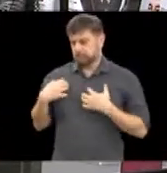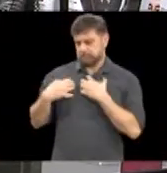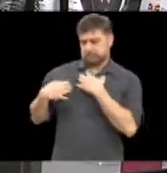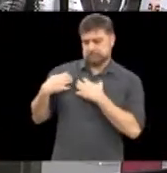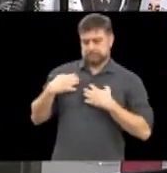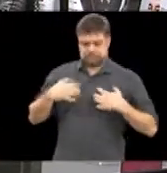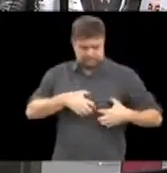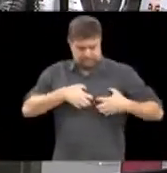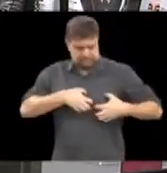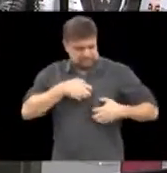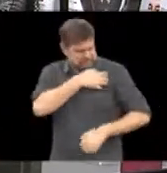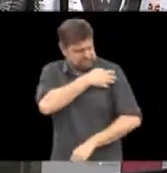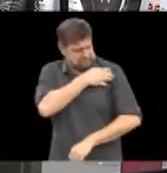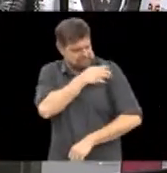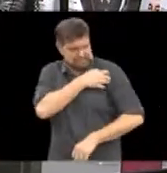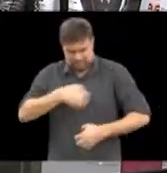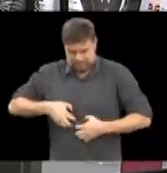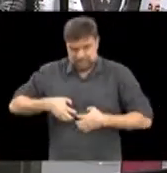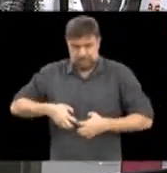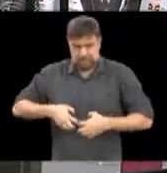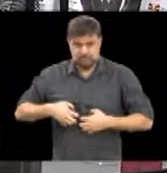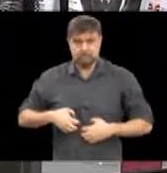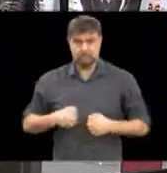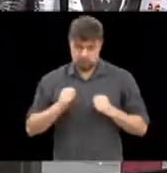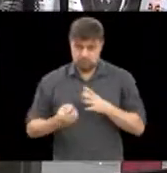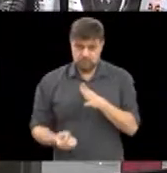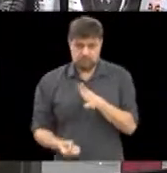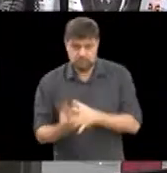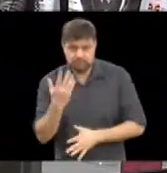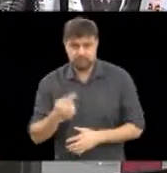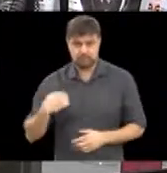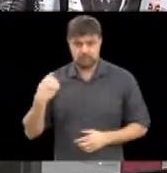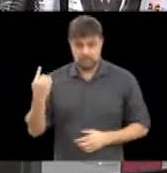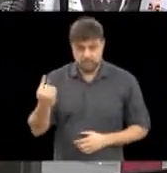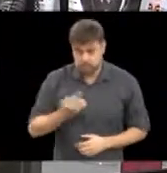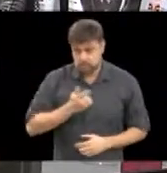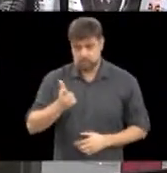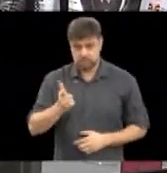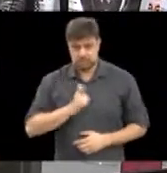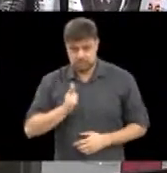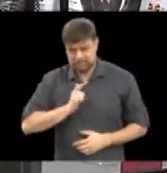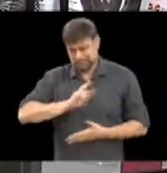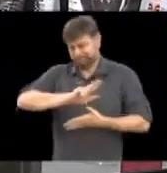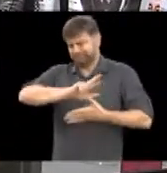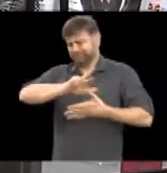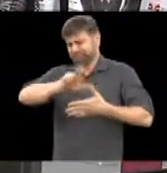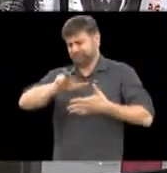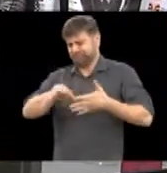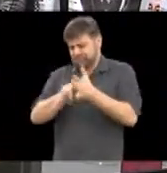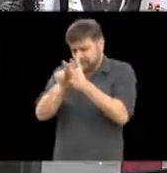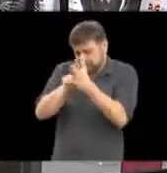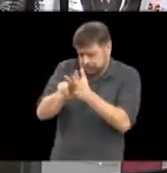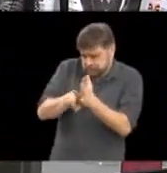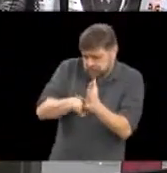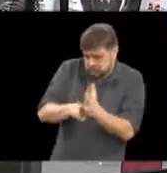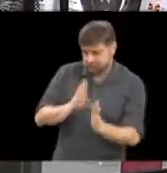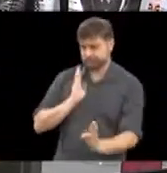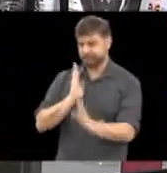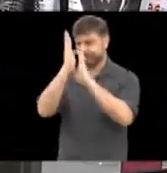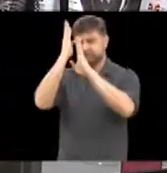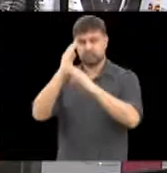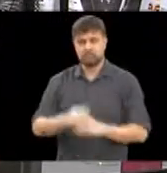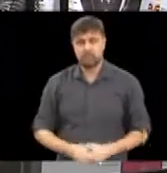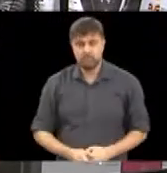reação na tua pele, né? Que pode ser alérgica ou irritativa. Então, a gente tem toda essa gama de testes para estar fazendo